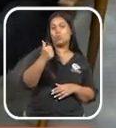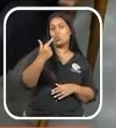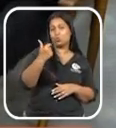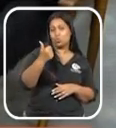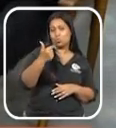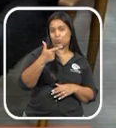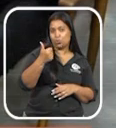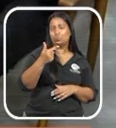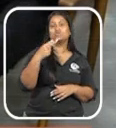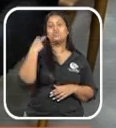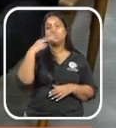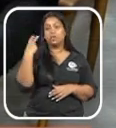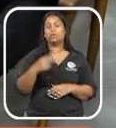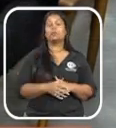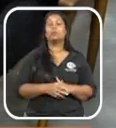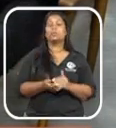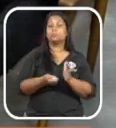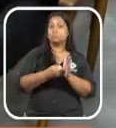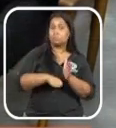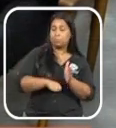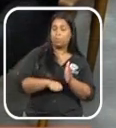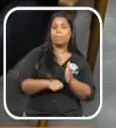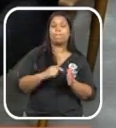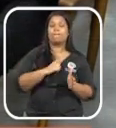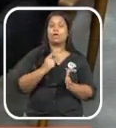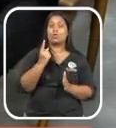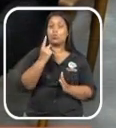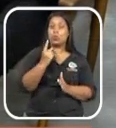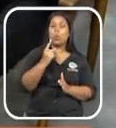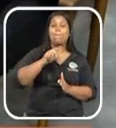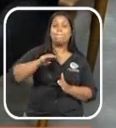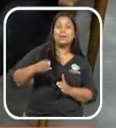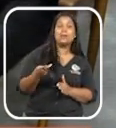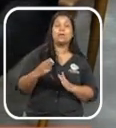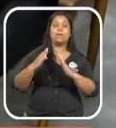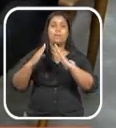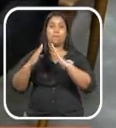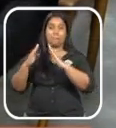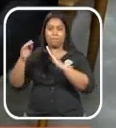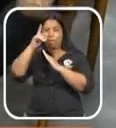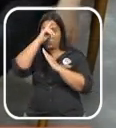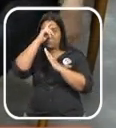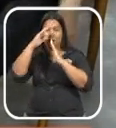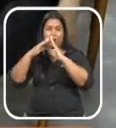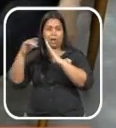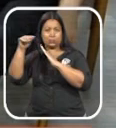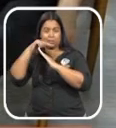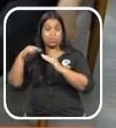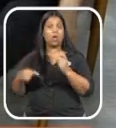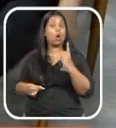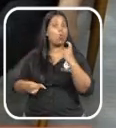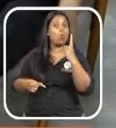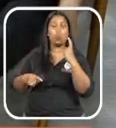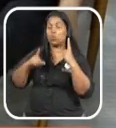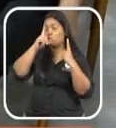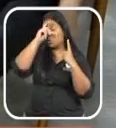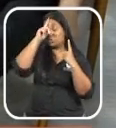ali 1 milhão para Santa Casa. Por quê? É o único hospital que faz internação pelo SUS de média e baixa complexidade na